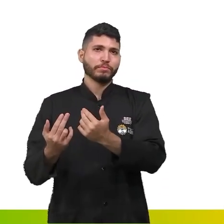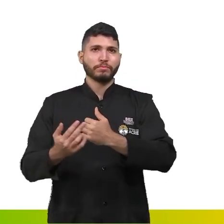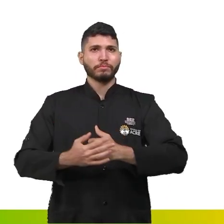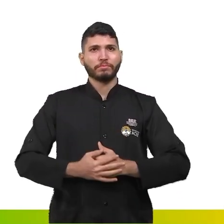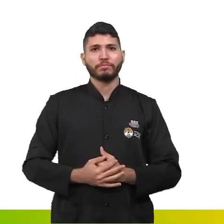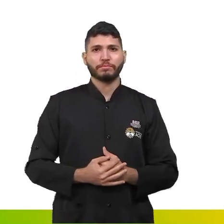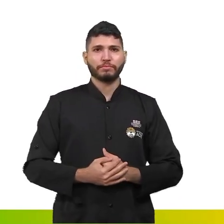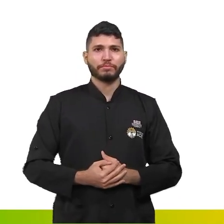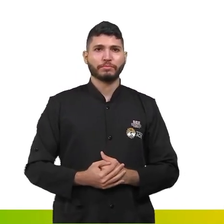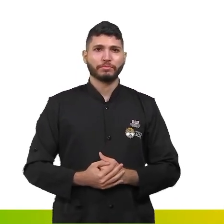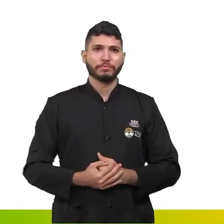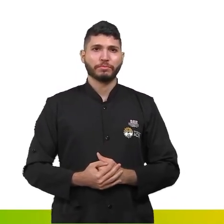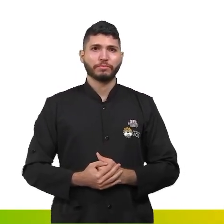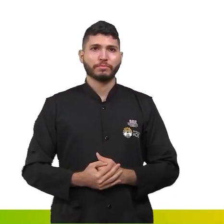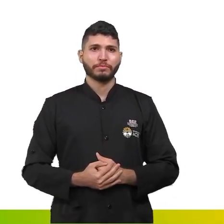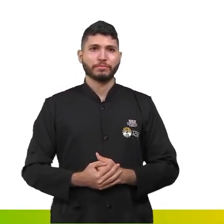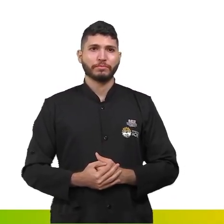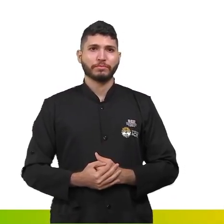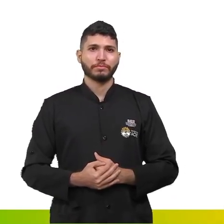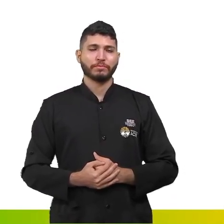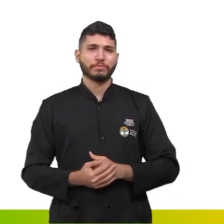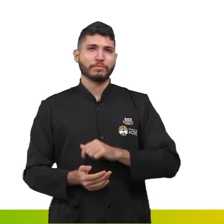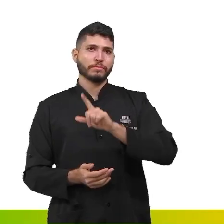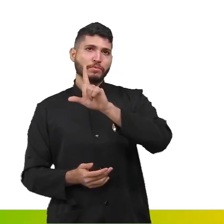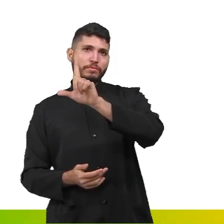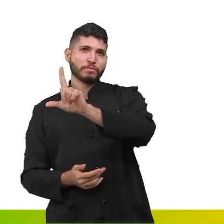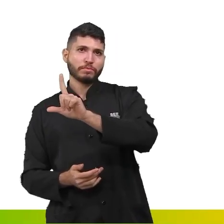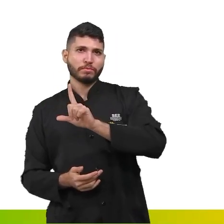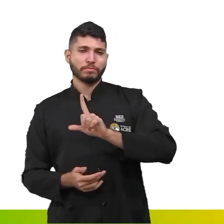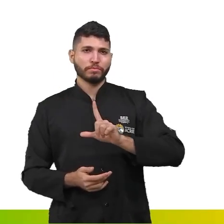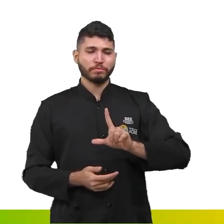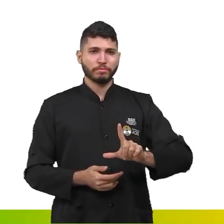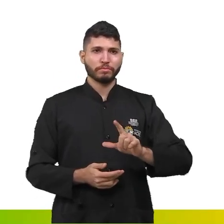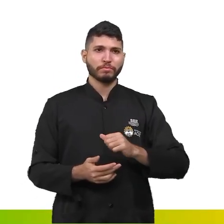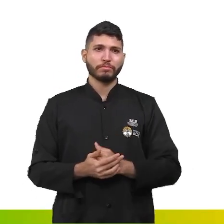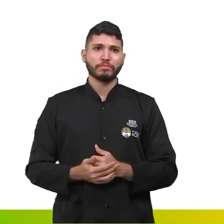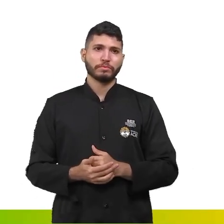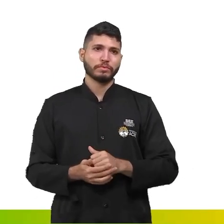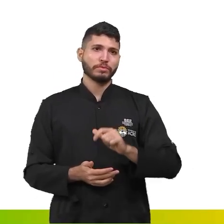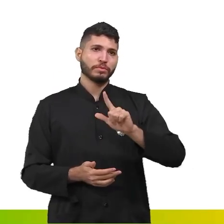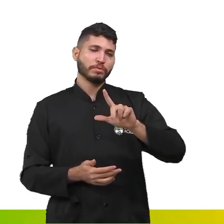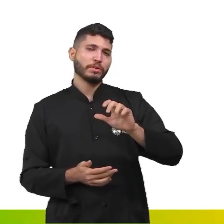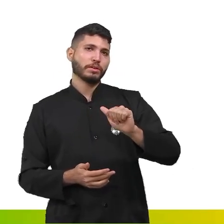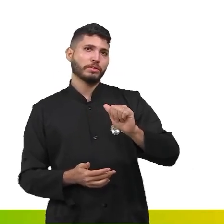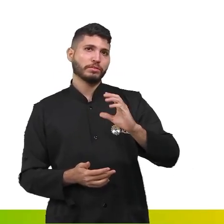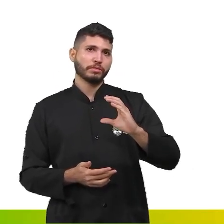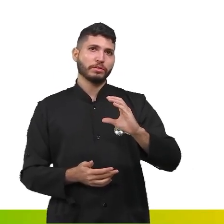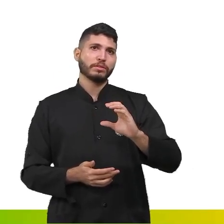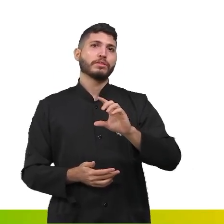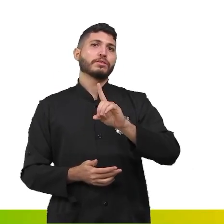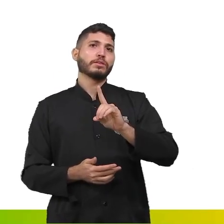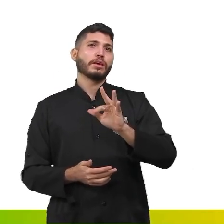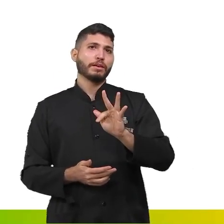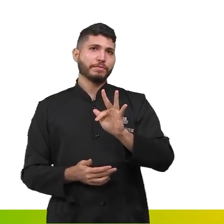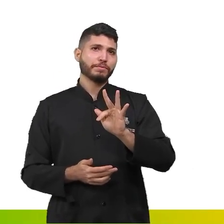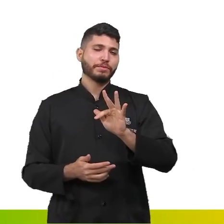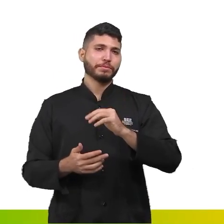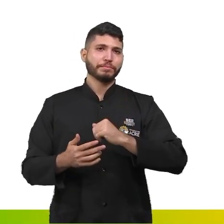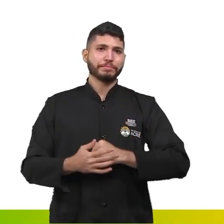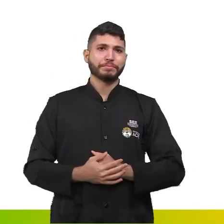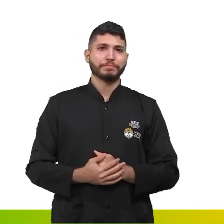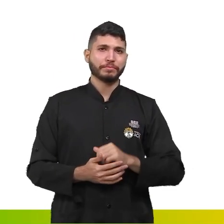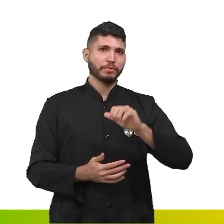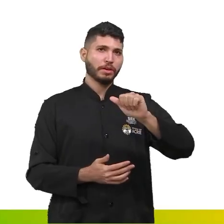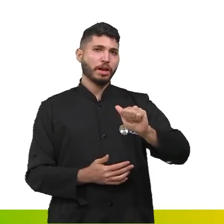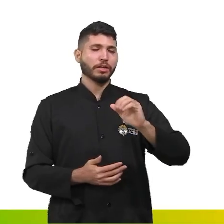No caso de congruência lado, lado, lado, nós temos o lado AC igual ao lado DF. Então, lado